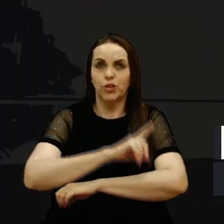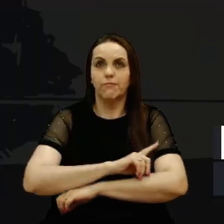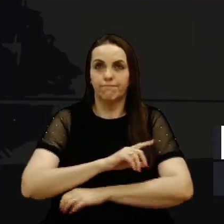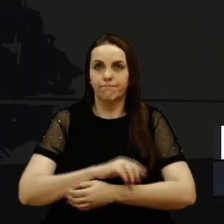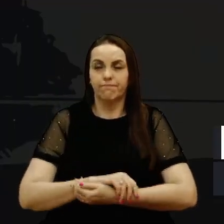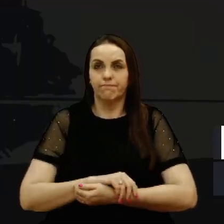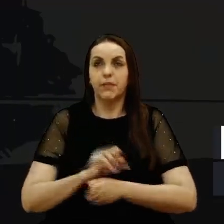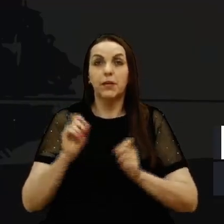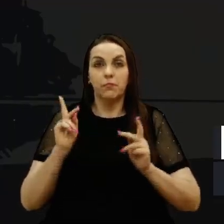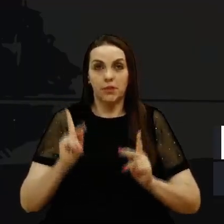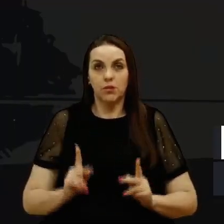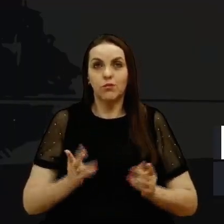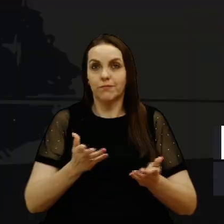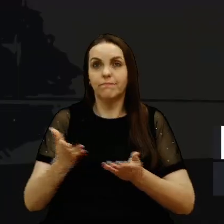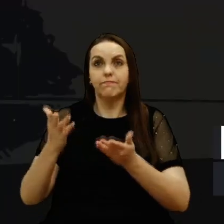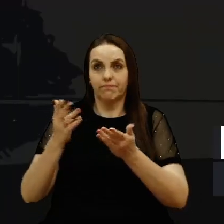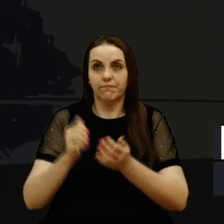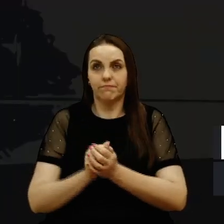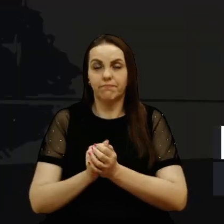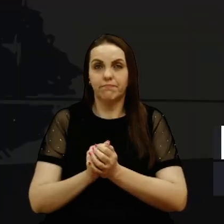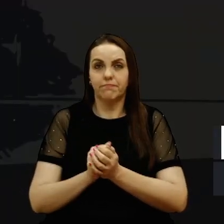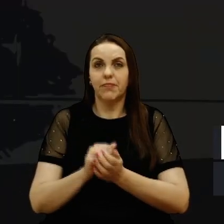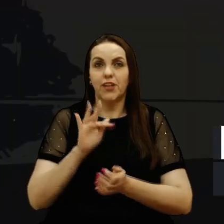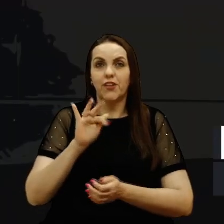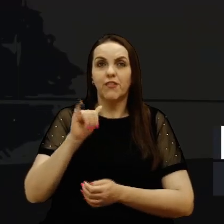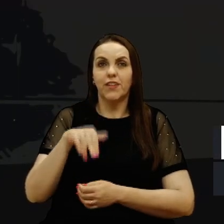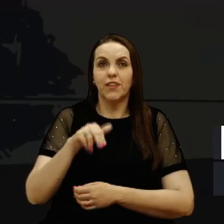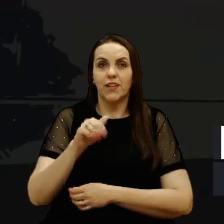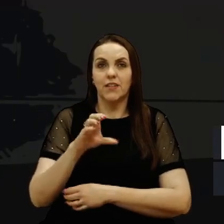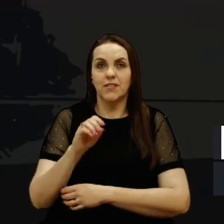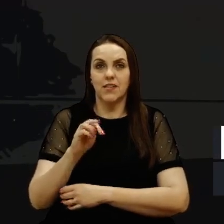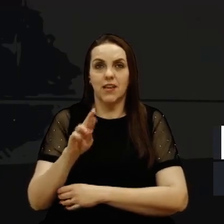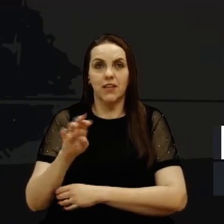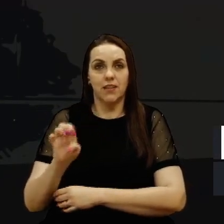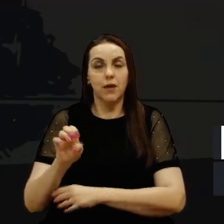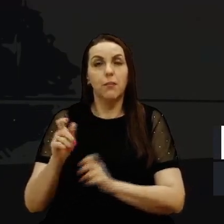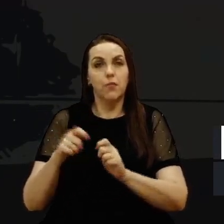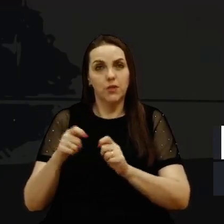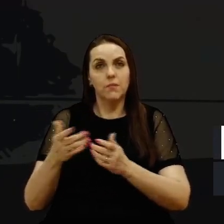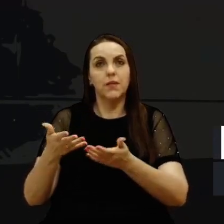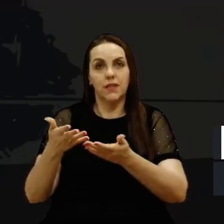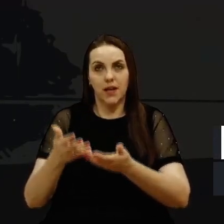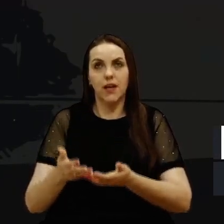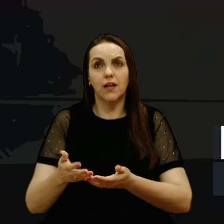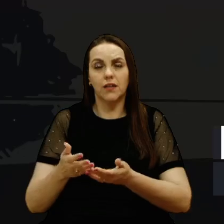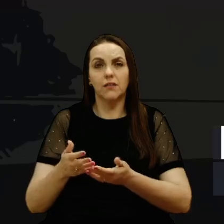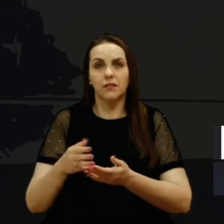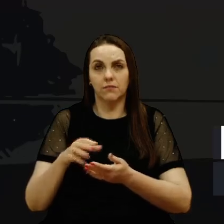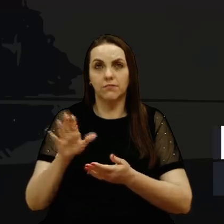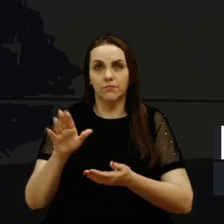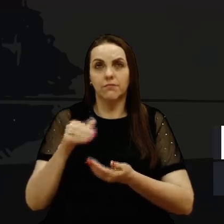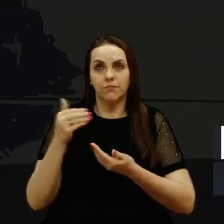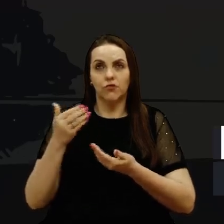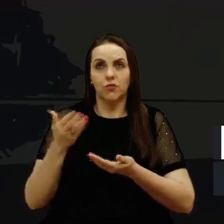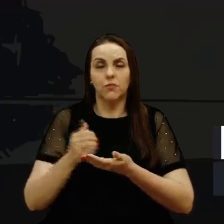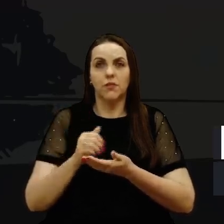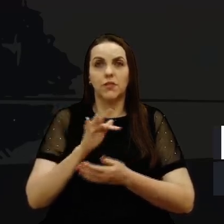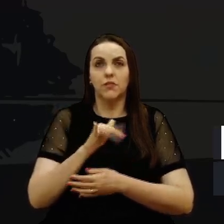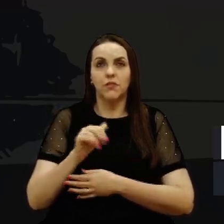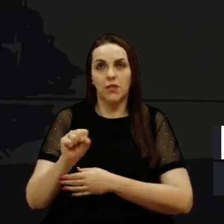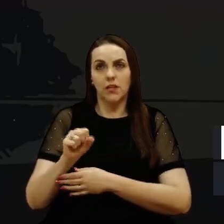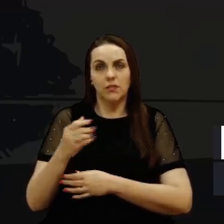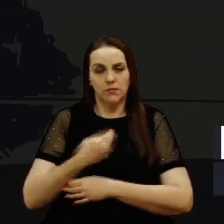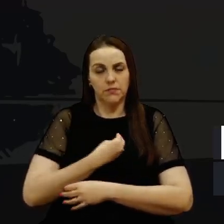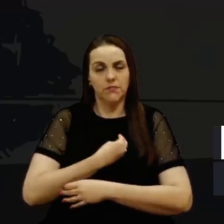quem é contemplado no Financiarte possa ter o chamado da FAS. Lhe pedi uma parte. E estar lá